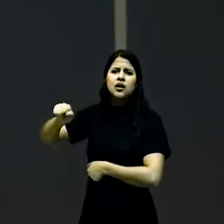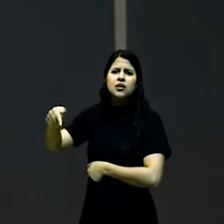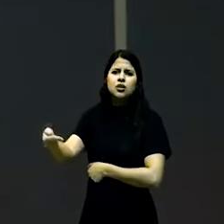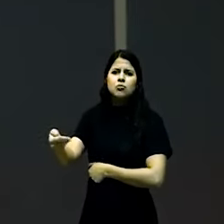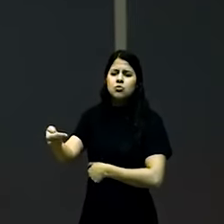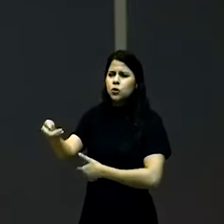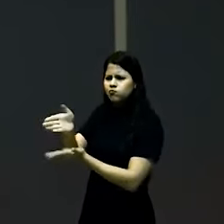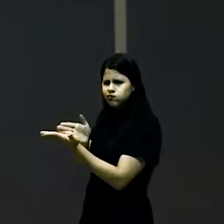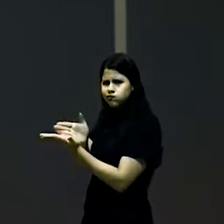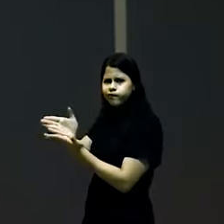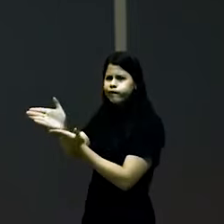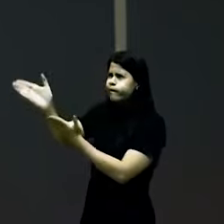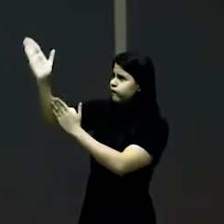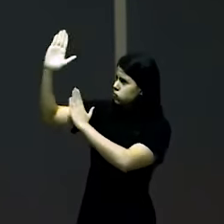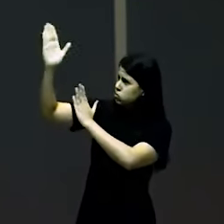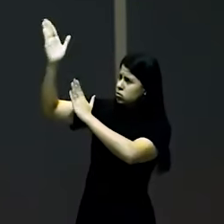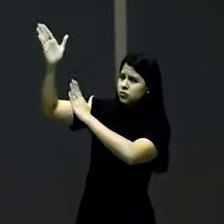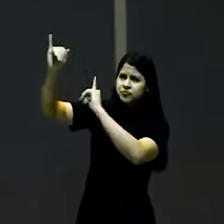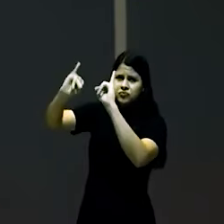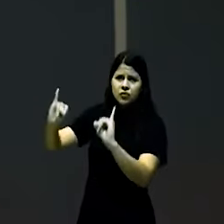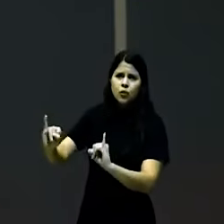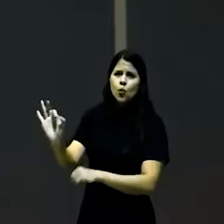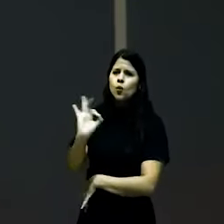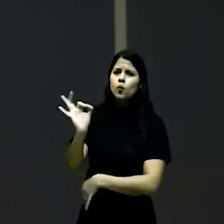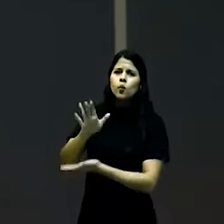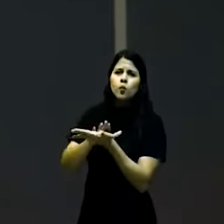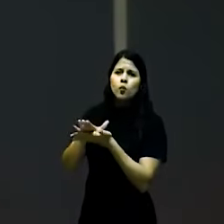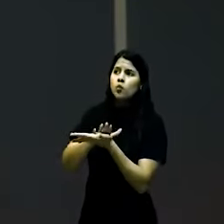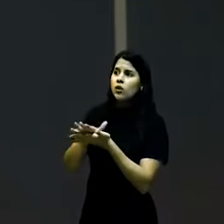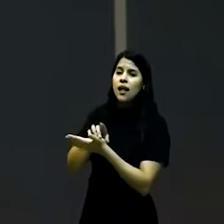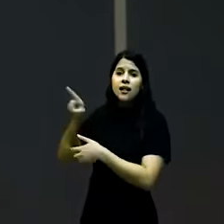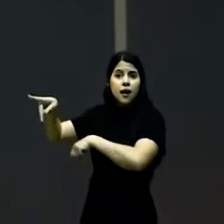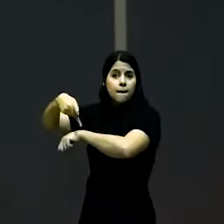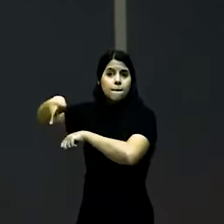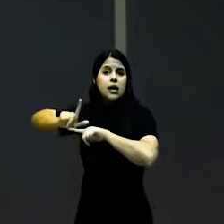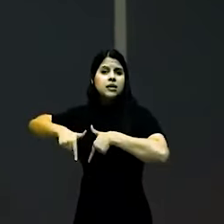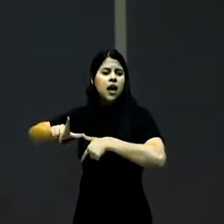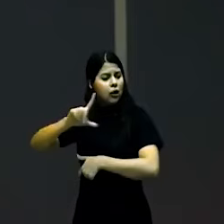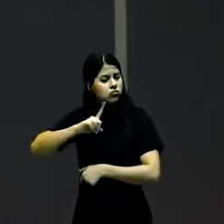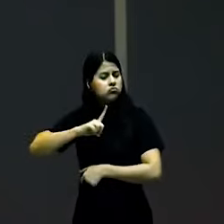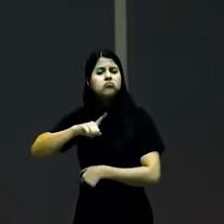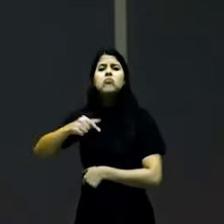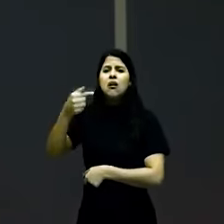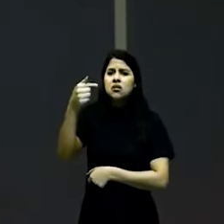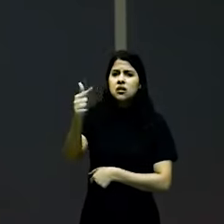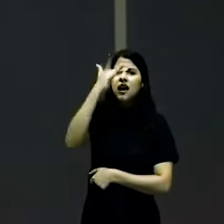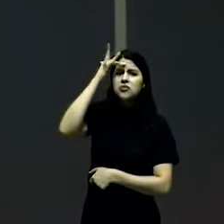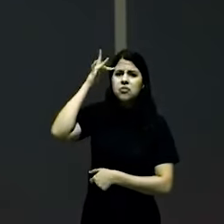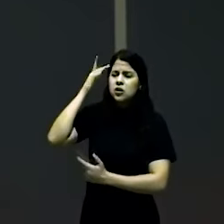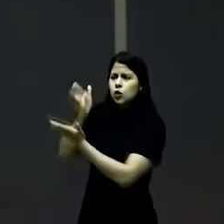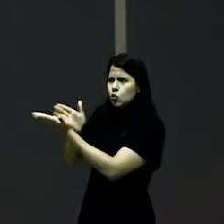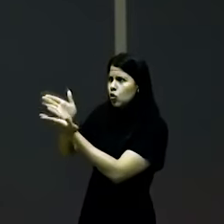não se dobraram a Baal. Tem 7 mil que estão nessa mesma dispensação de você.